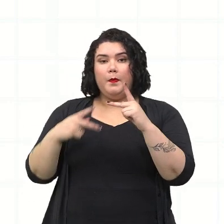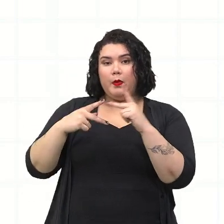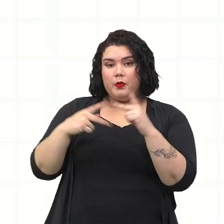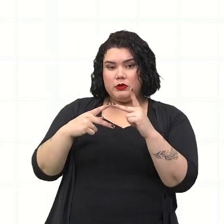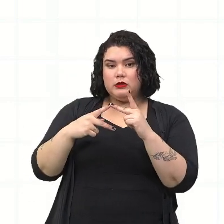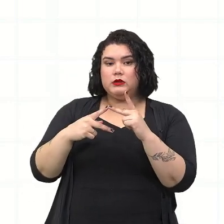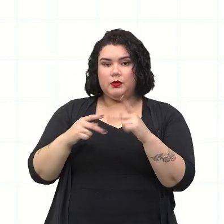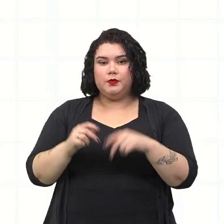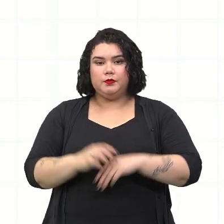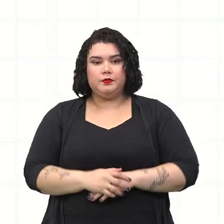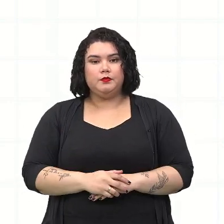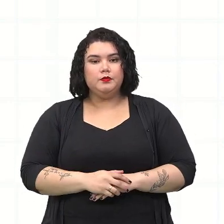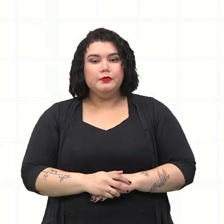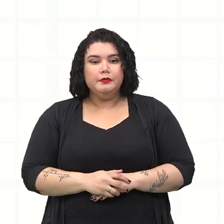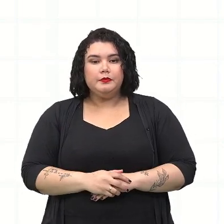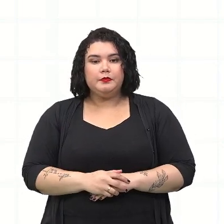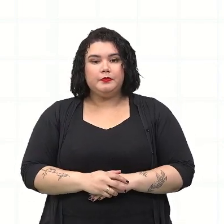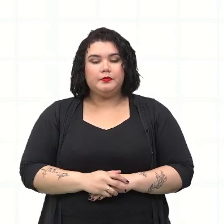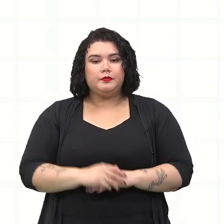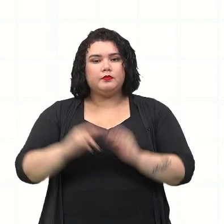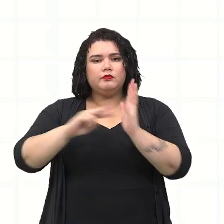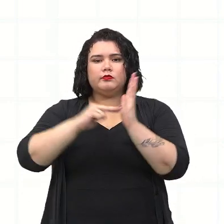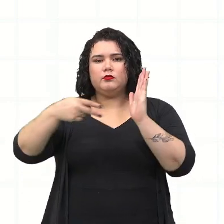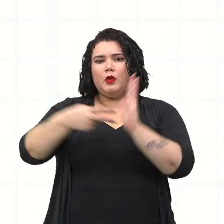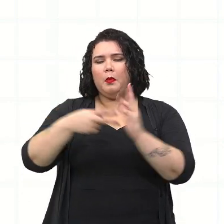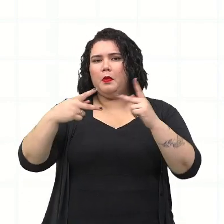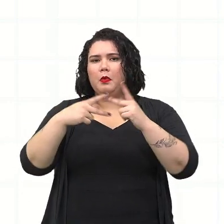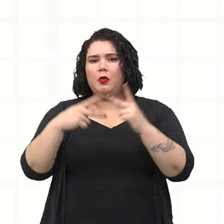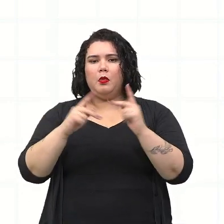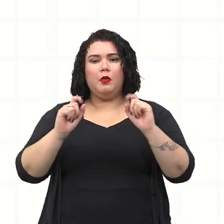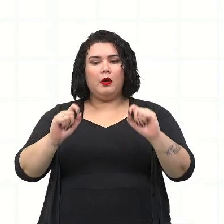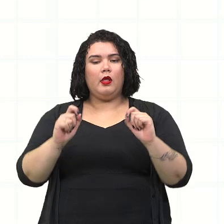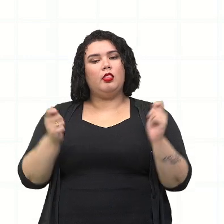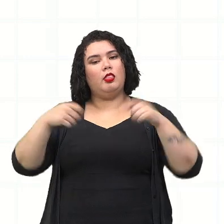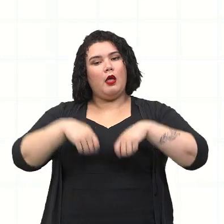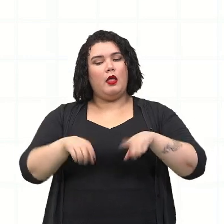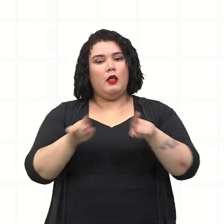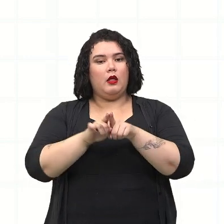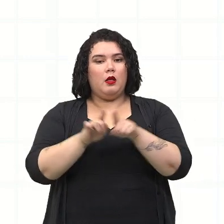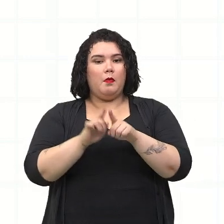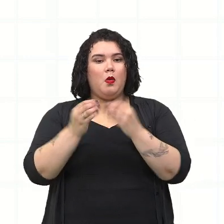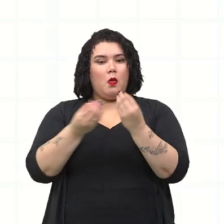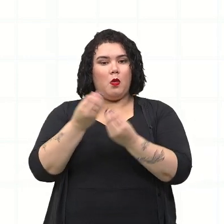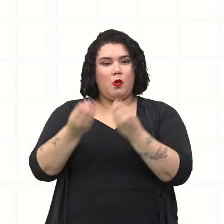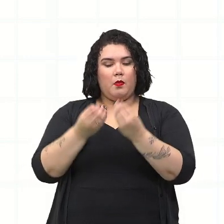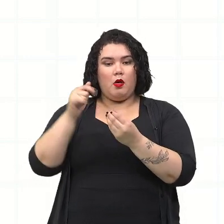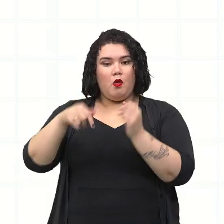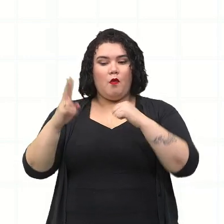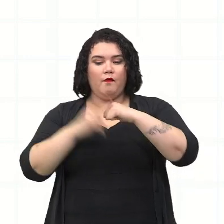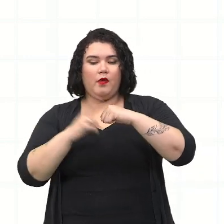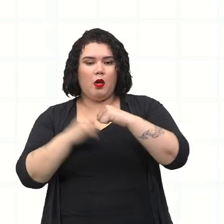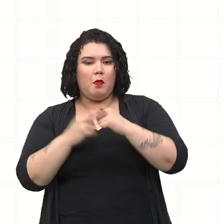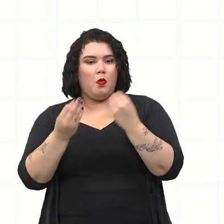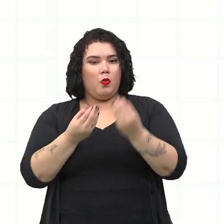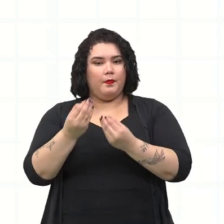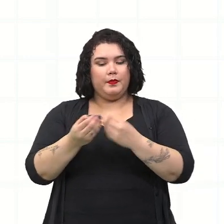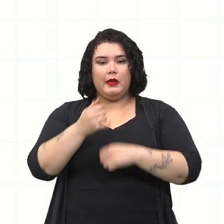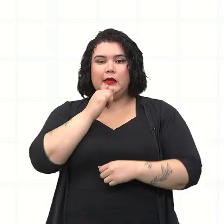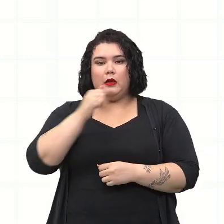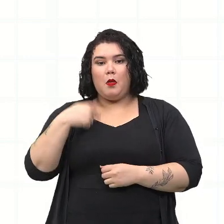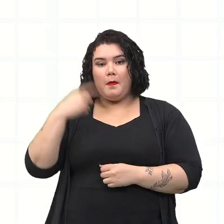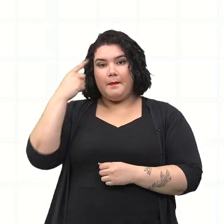conectados. E o significado das preposições também podem alterar o sentido de um verbo. Então, se eu penso